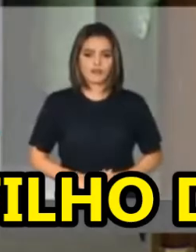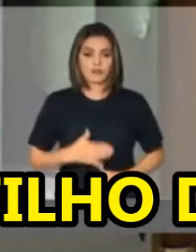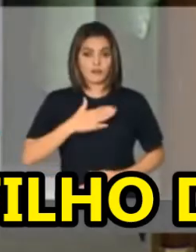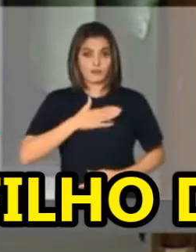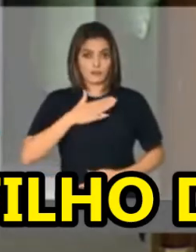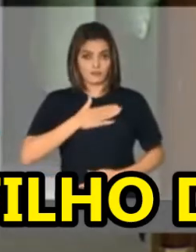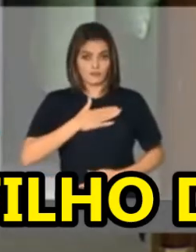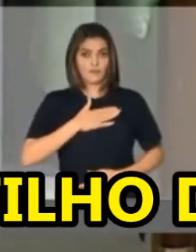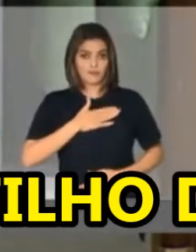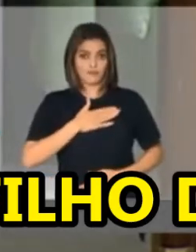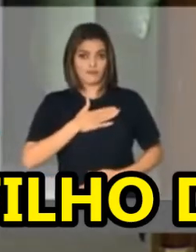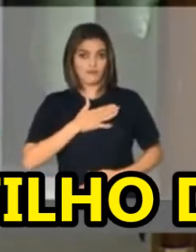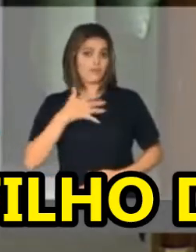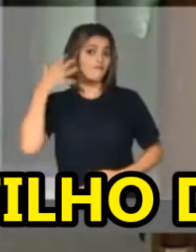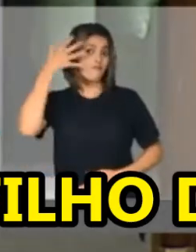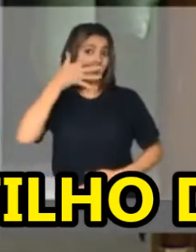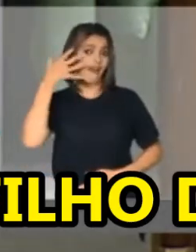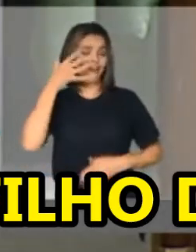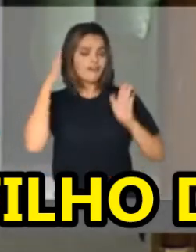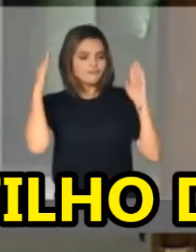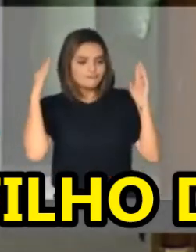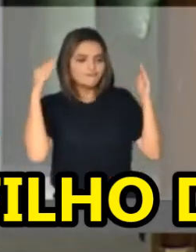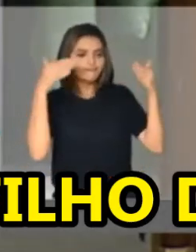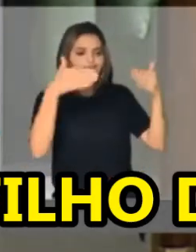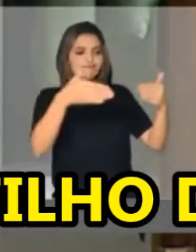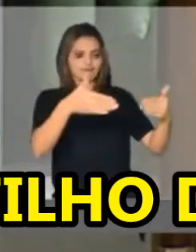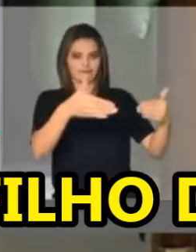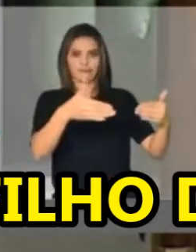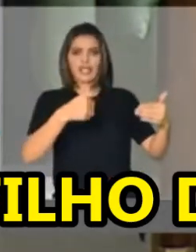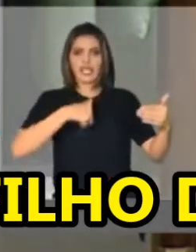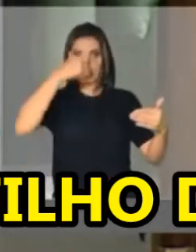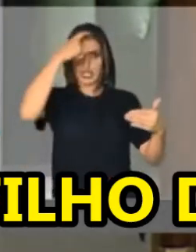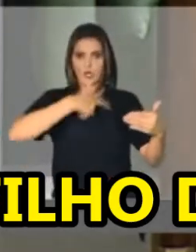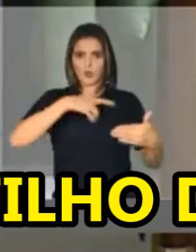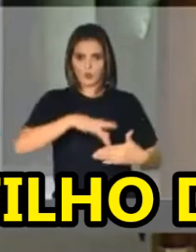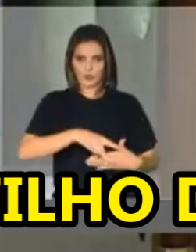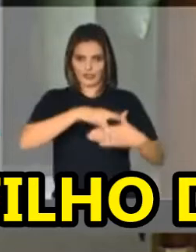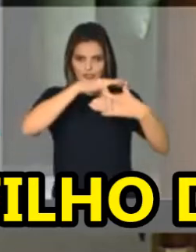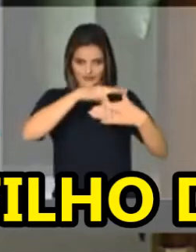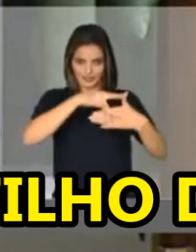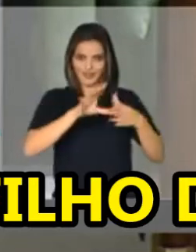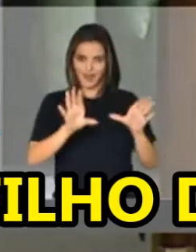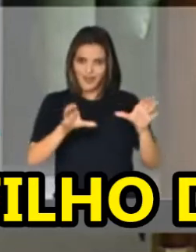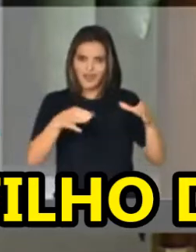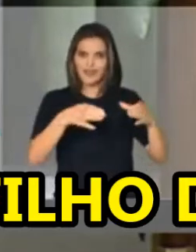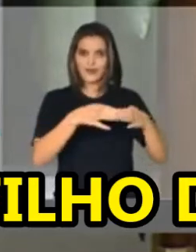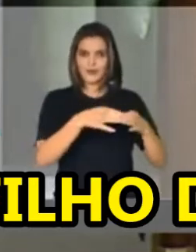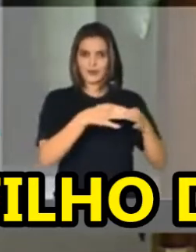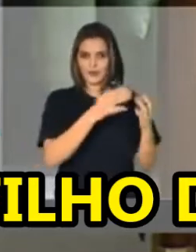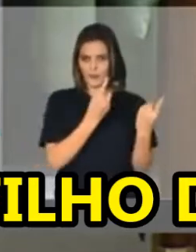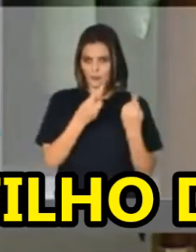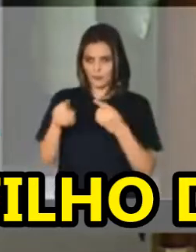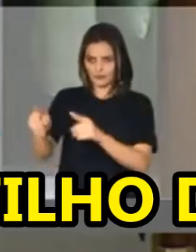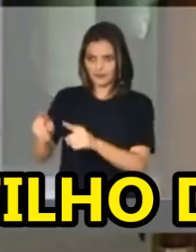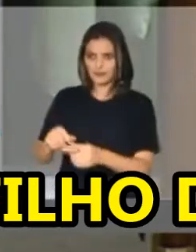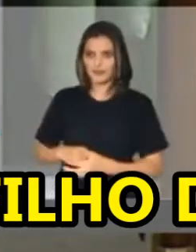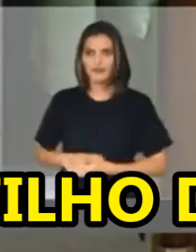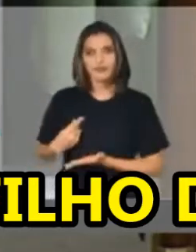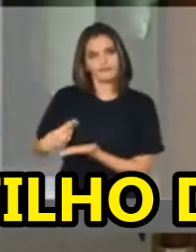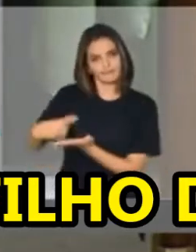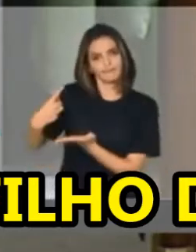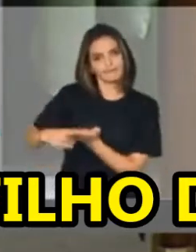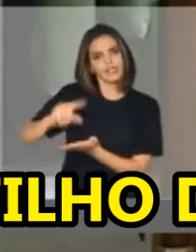Apenas eu queria registrar aqui a preocupação como líder aqui da oposição, que é o tempo que me coube, até reduzido, combinado com a